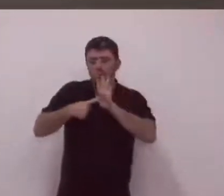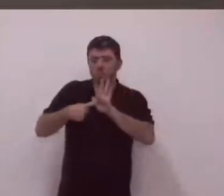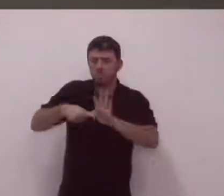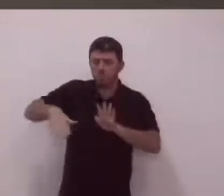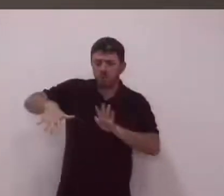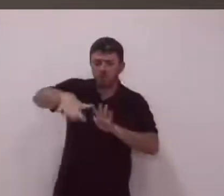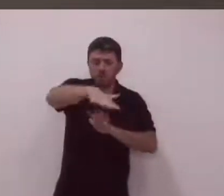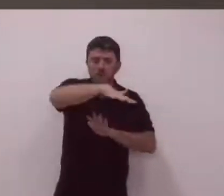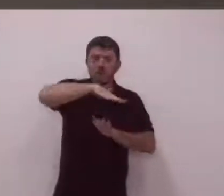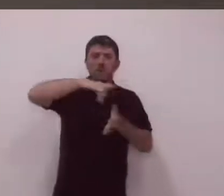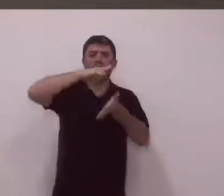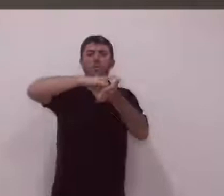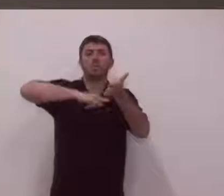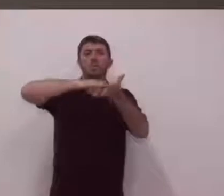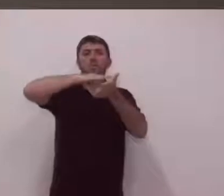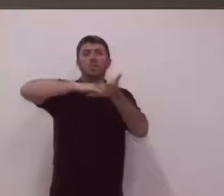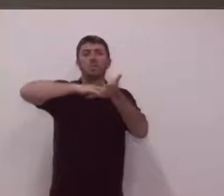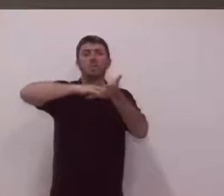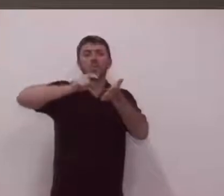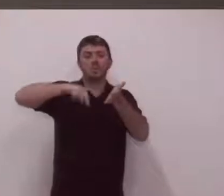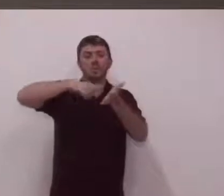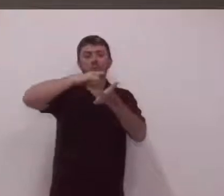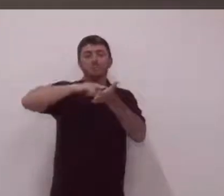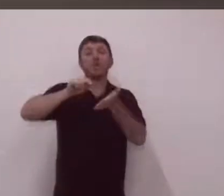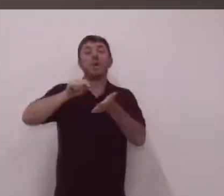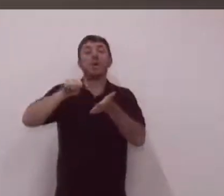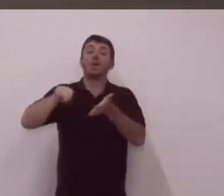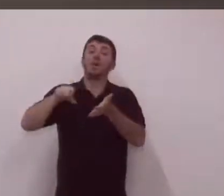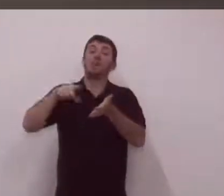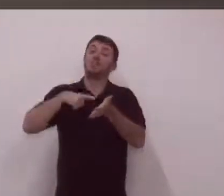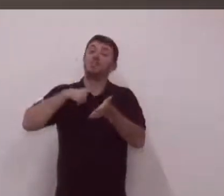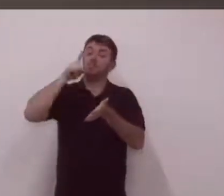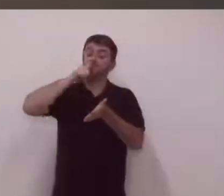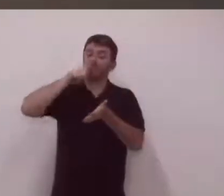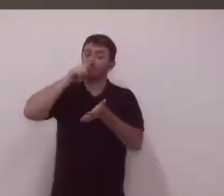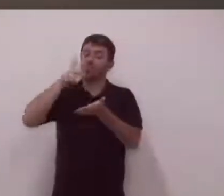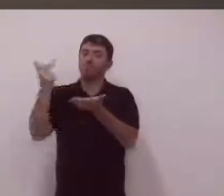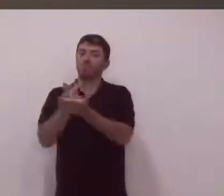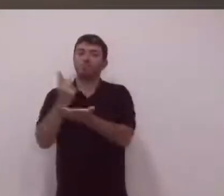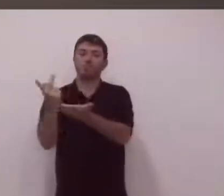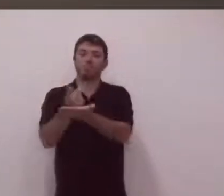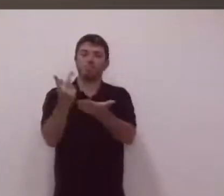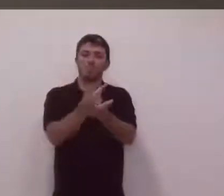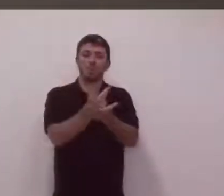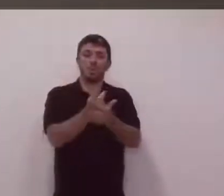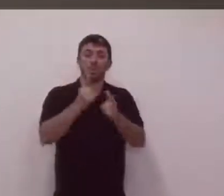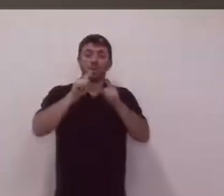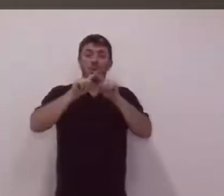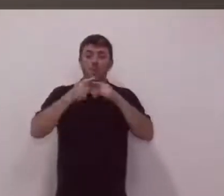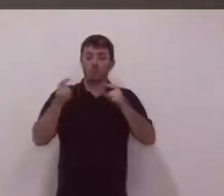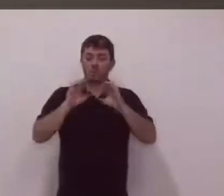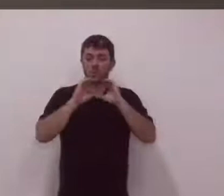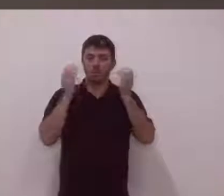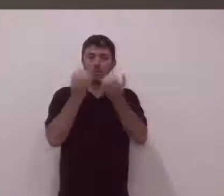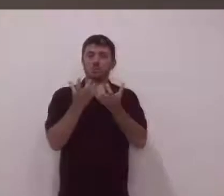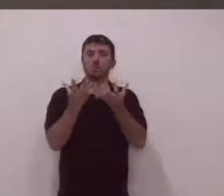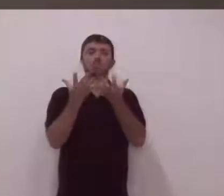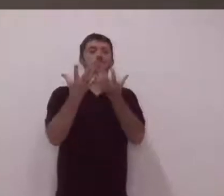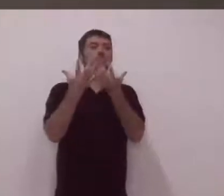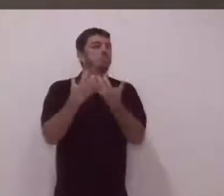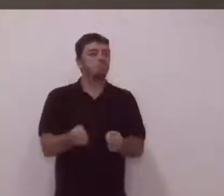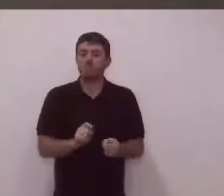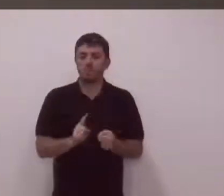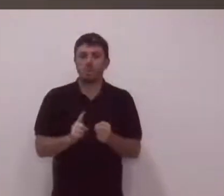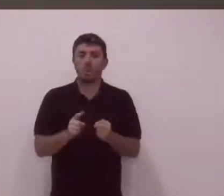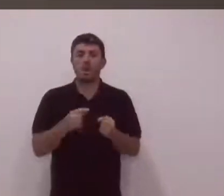e não foi acatado e isso eu enviei até o Ministério Público onde o Ministério